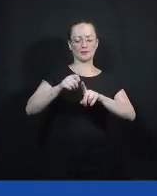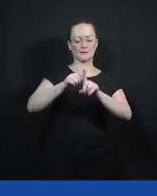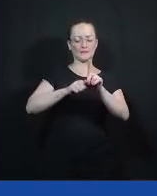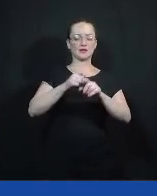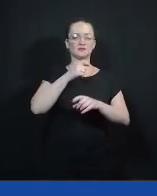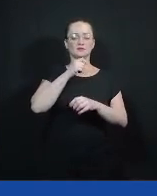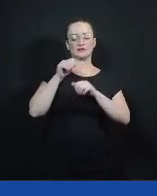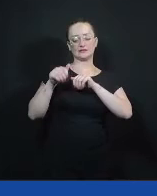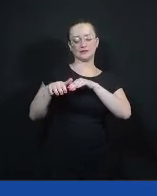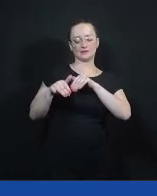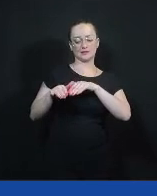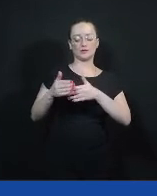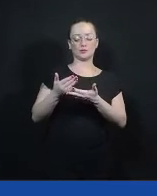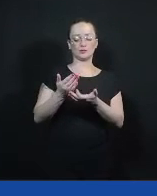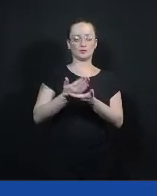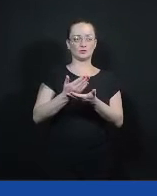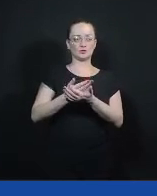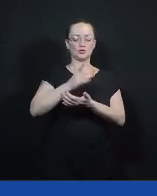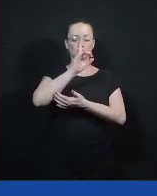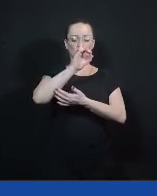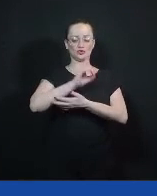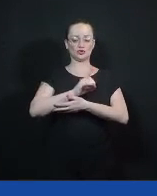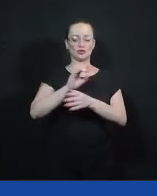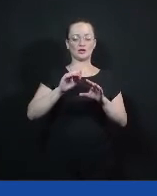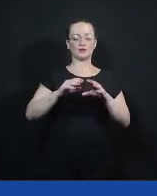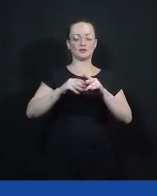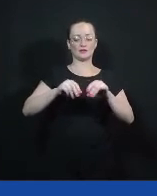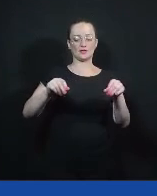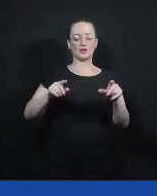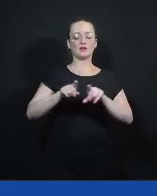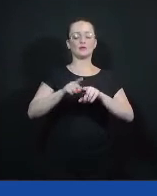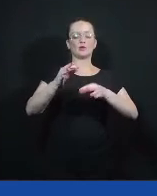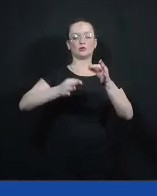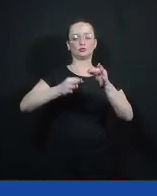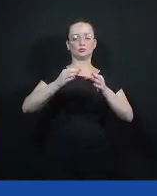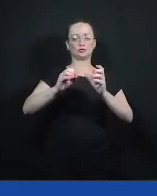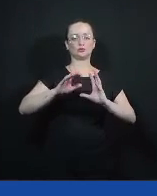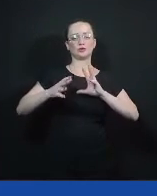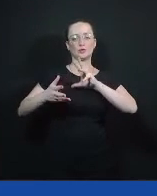estudo do Direitos da Terra e da Justiça Global. Eu estou pegando